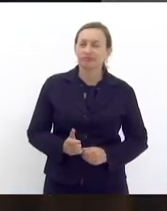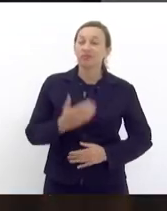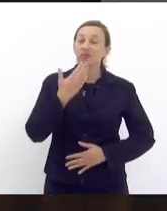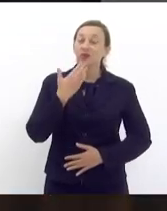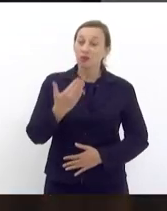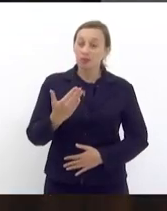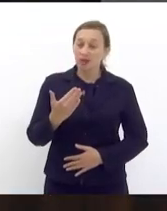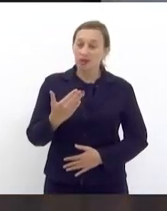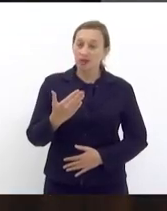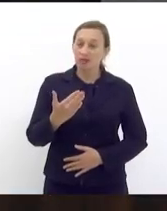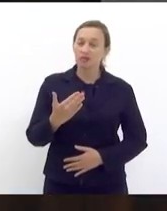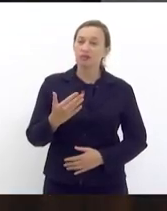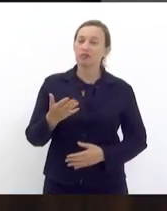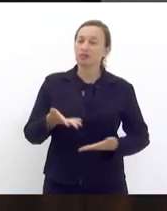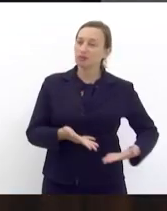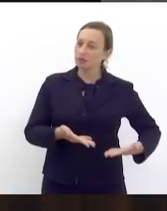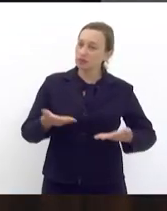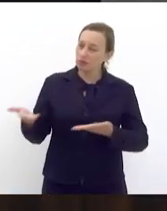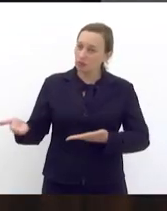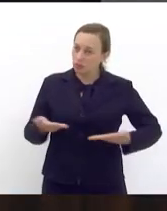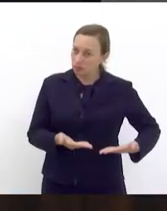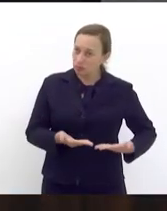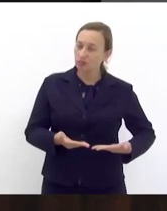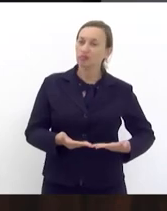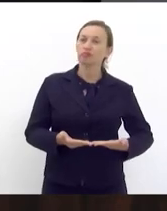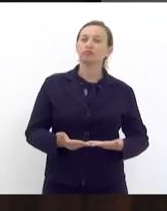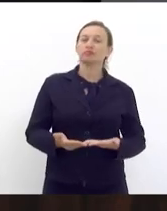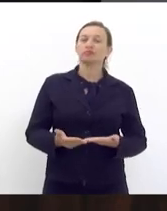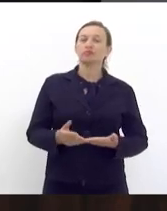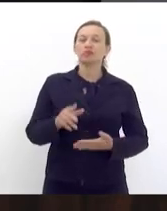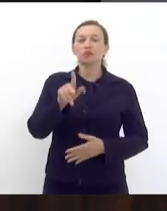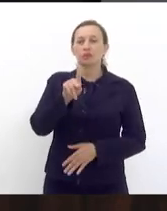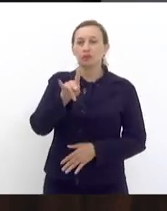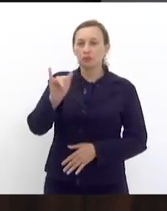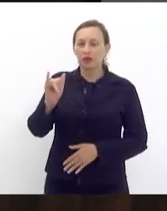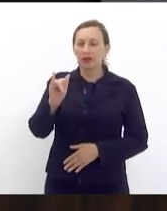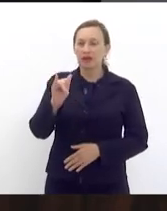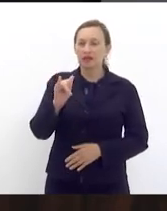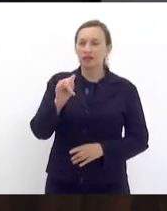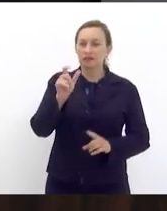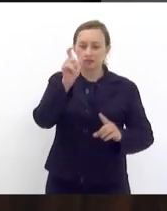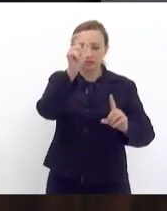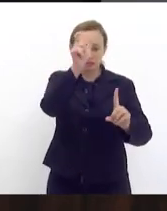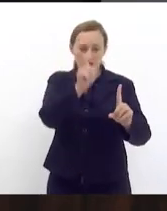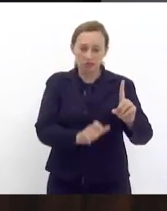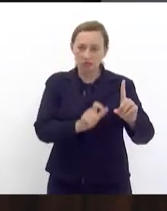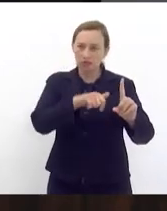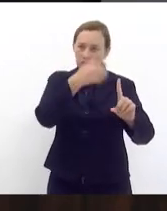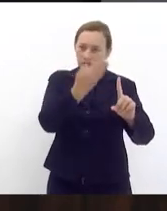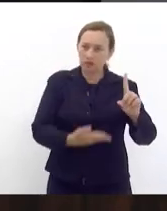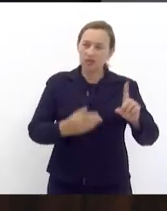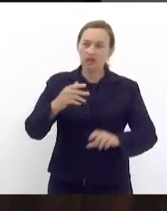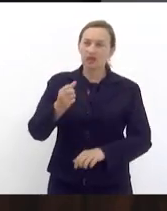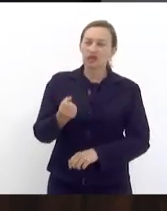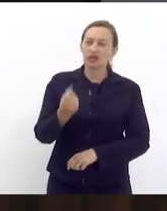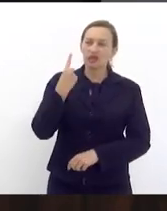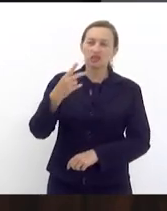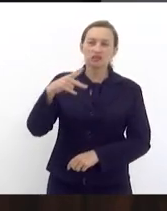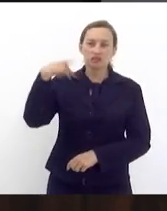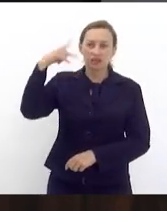Solicito ao cerimonial que conduza até a mesa o pai do homenageado, ex-vereador e